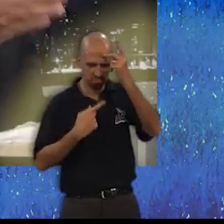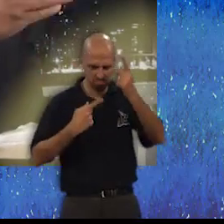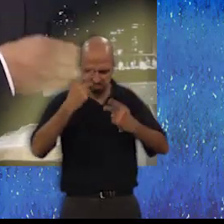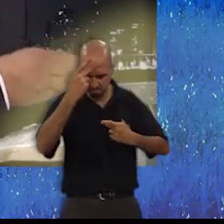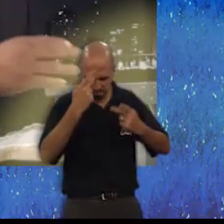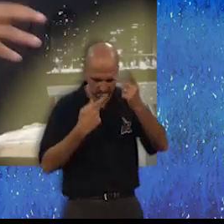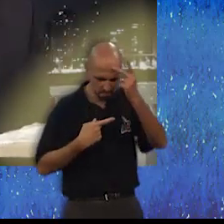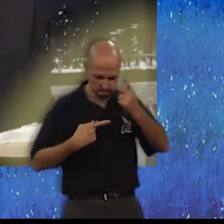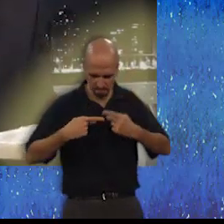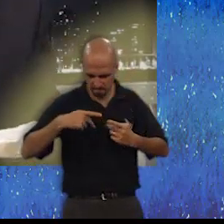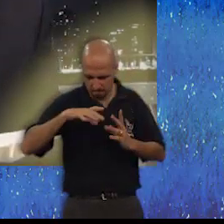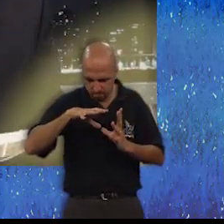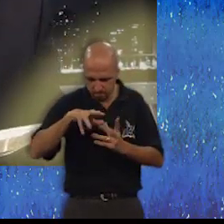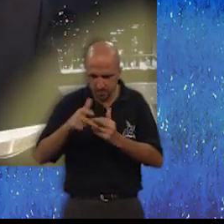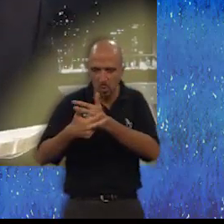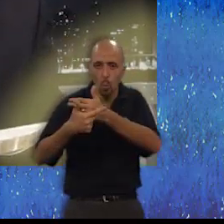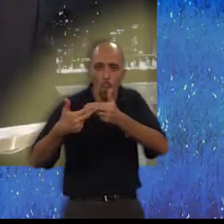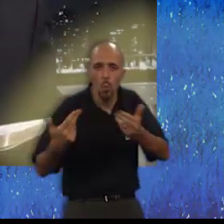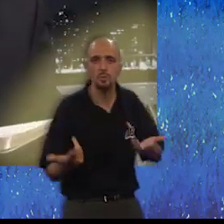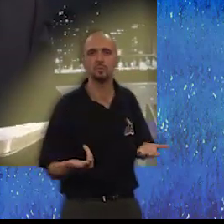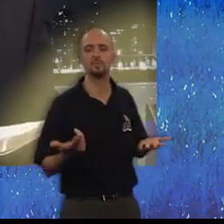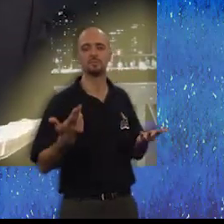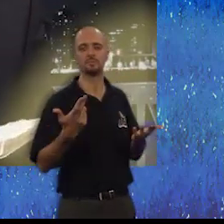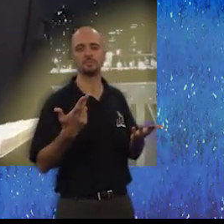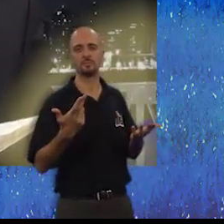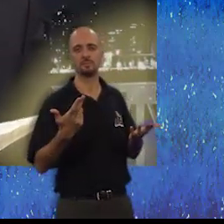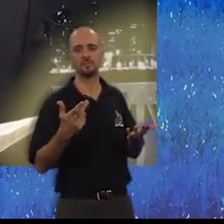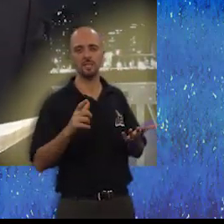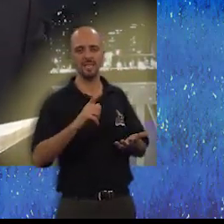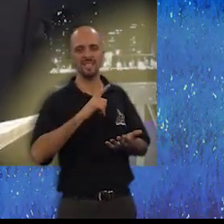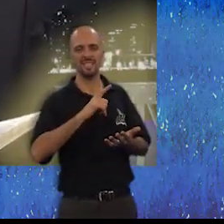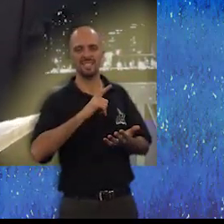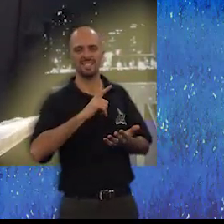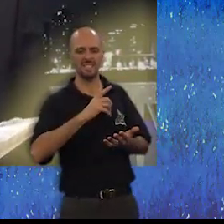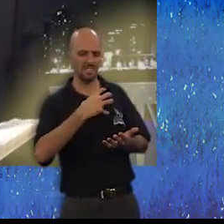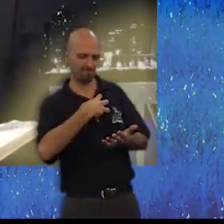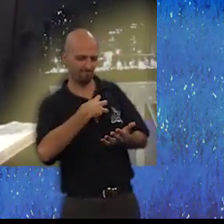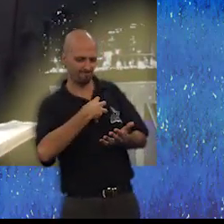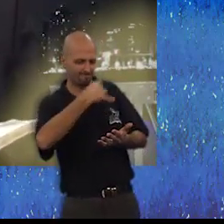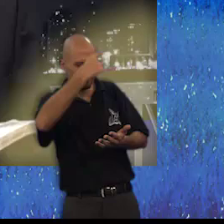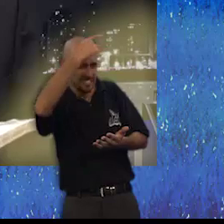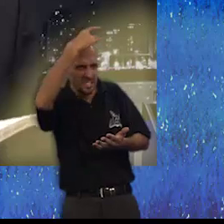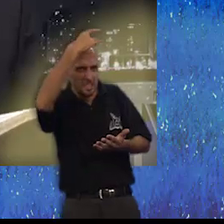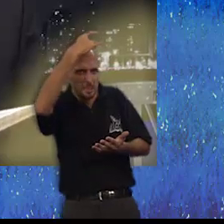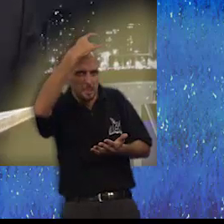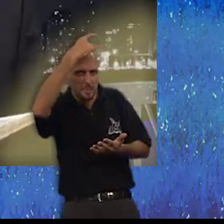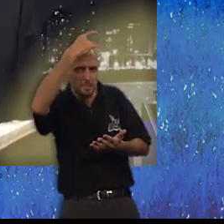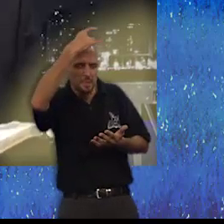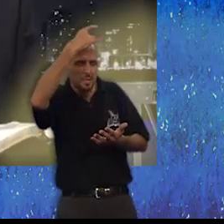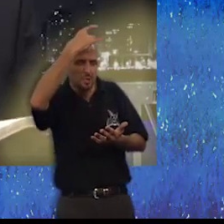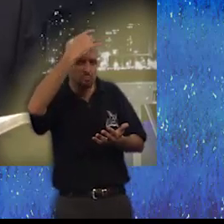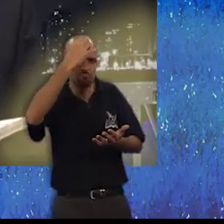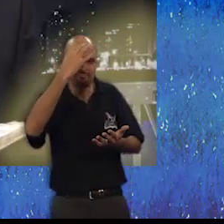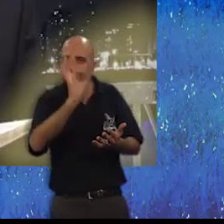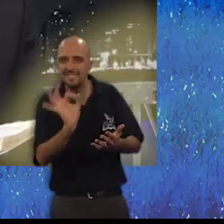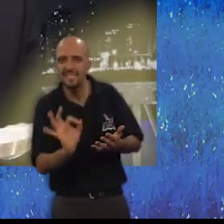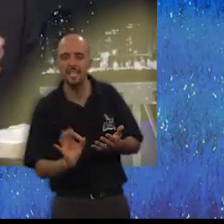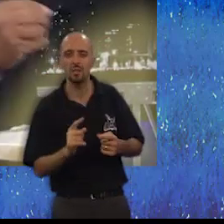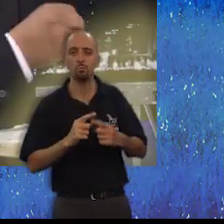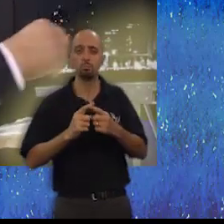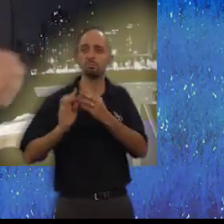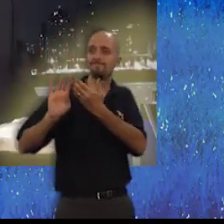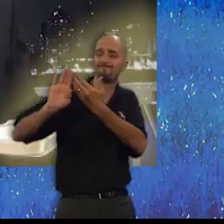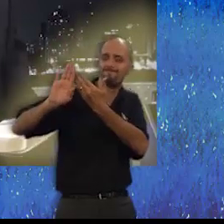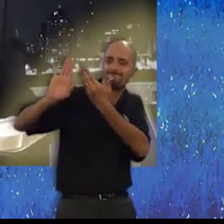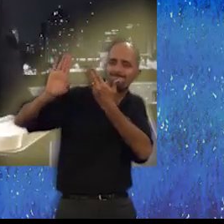com a natureza carnal aguçada. Ou seja, alguns pontos espirituais não são claros para as pessoas, porque as pessoas muitas vezes estão muito